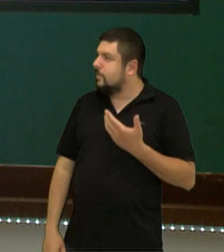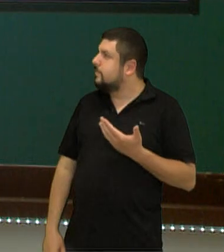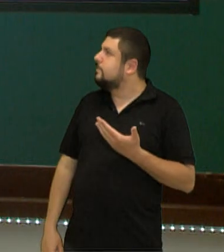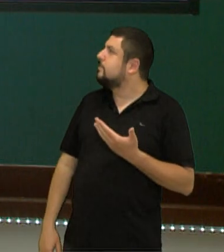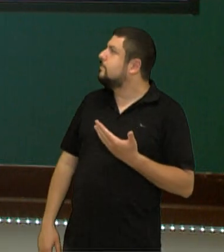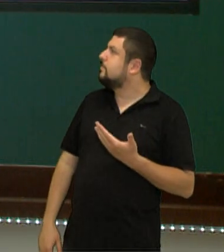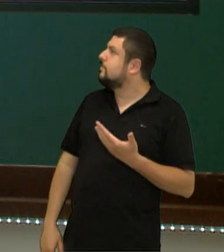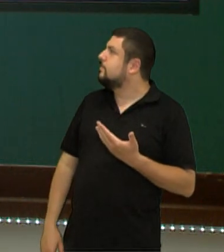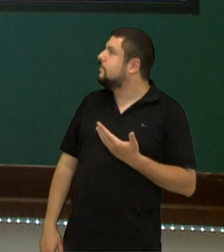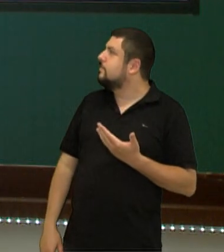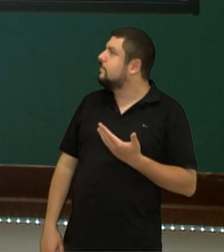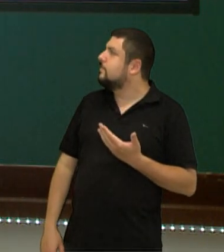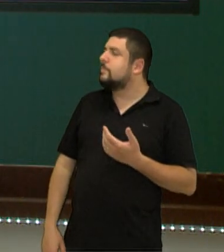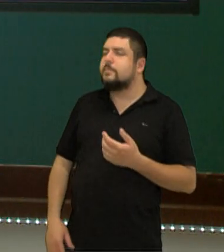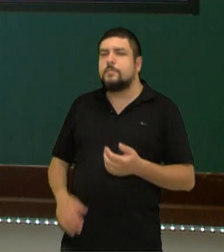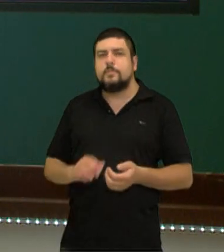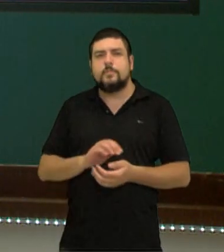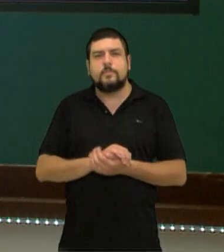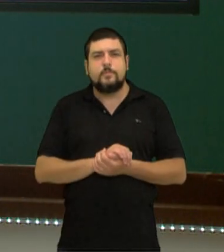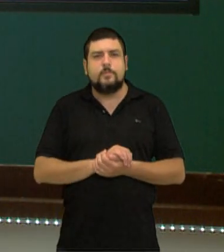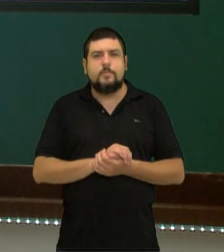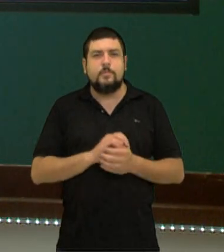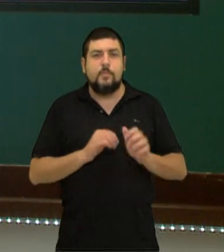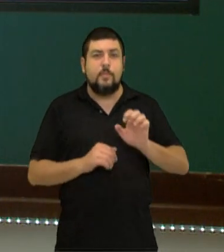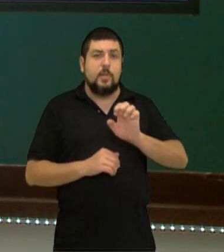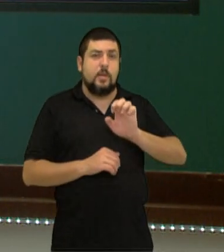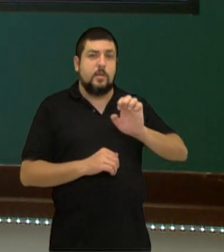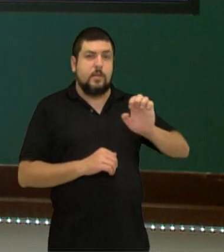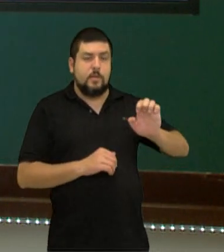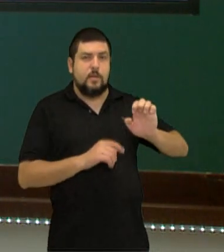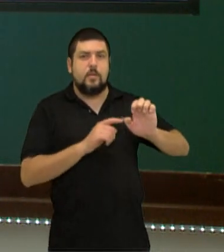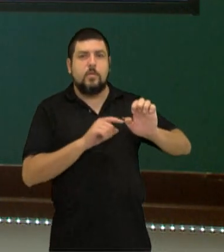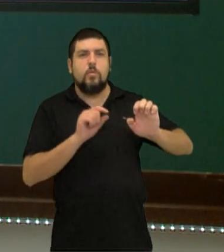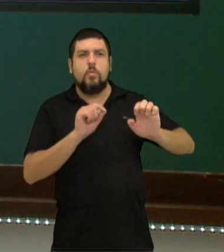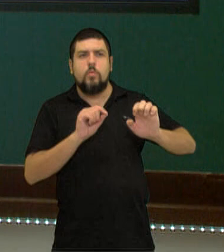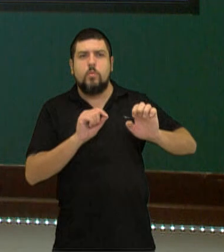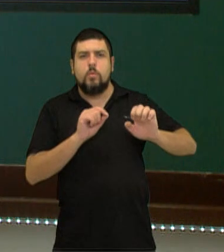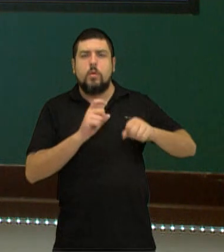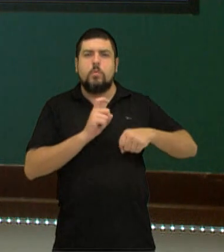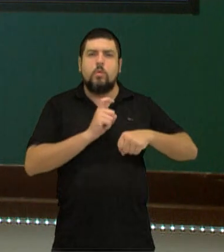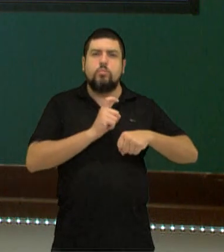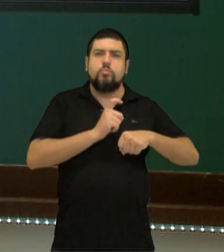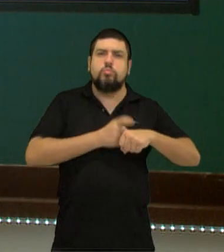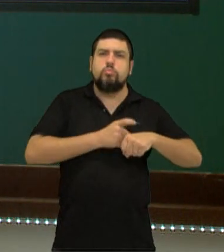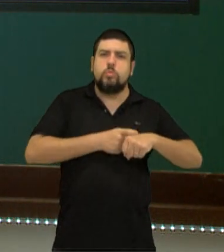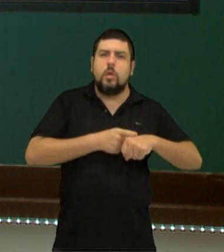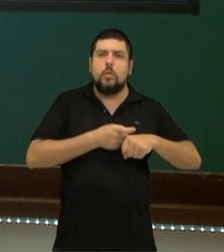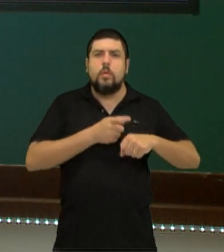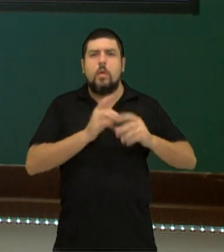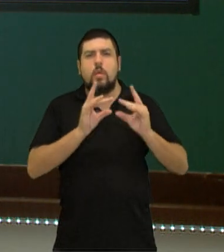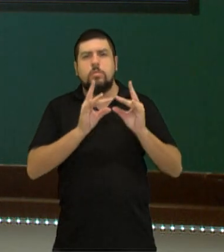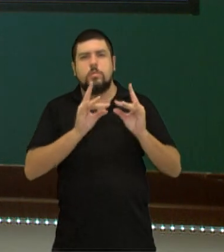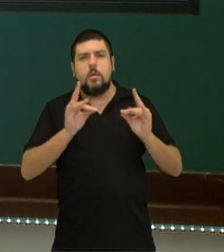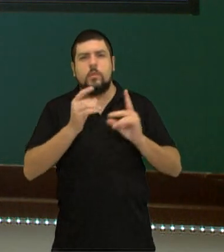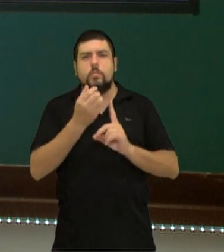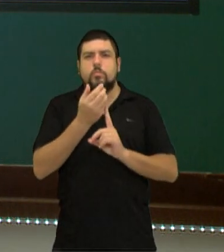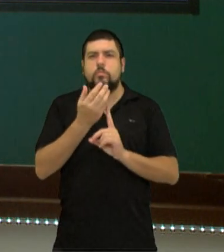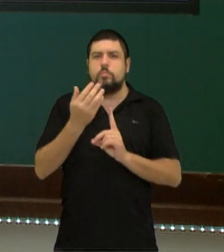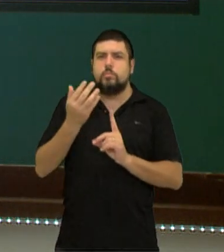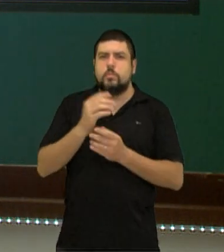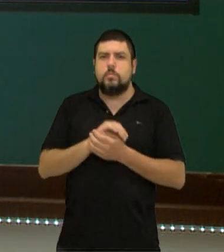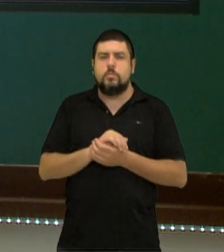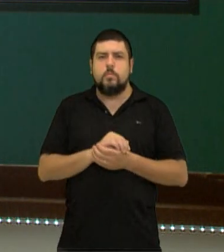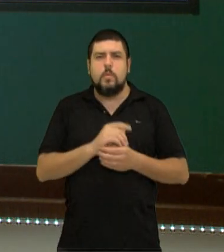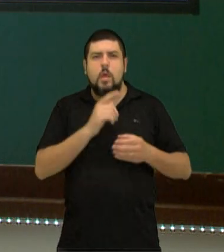lado esquerdo, nós estamos trabalhando com os estados físicos. Eu tenho água com gás e gelo. Tem